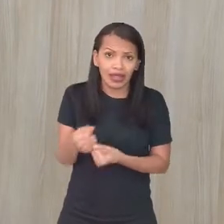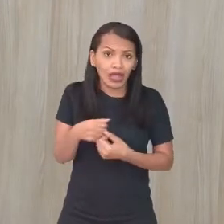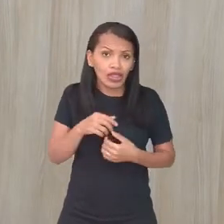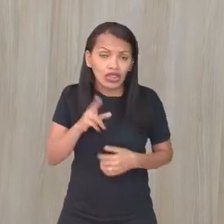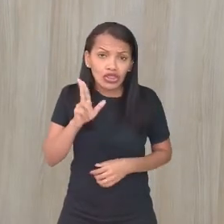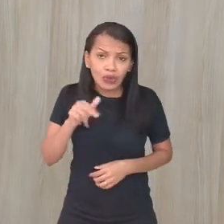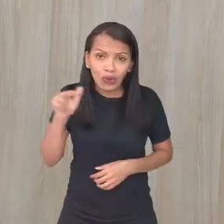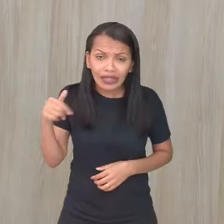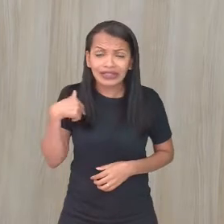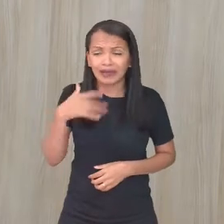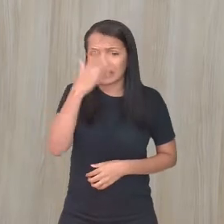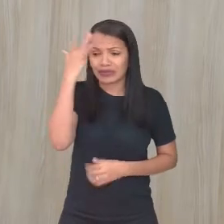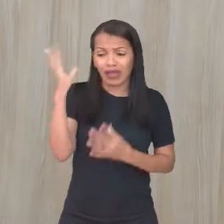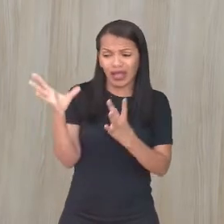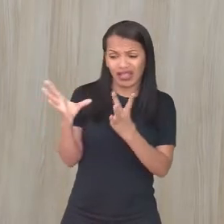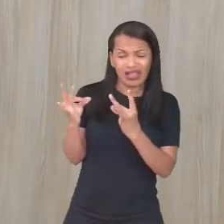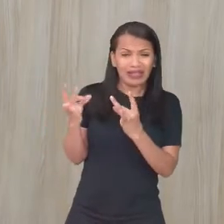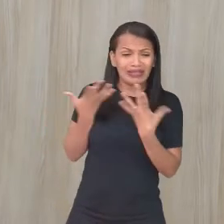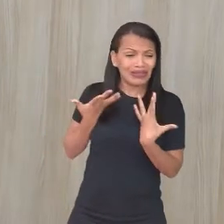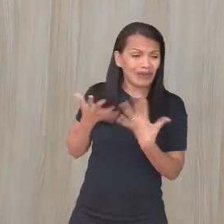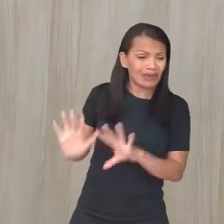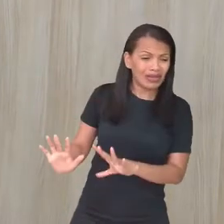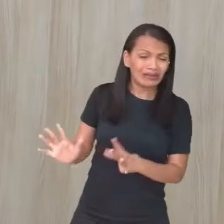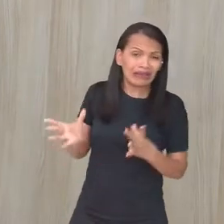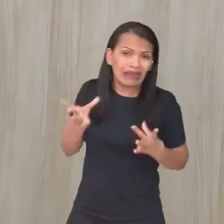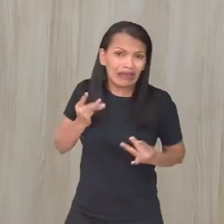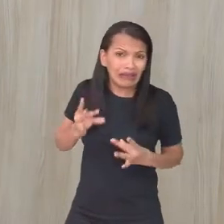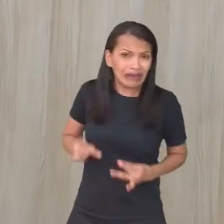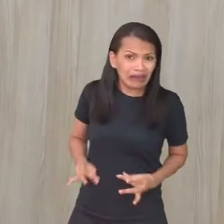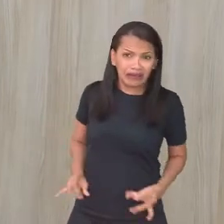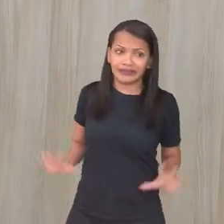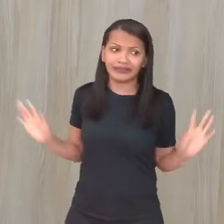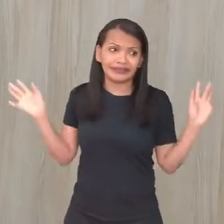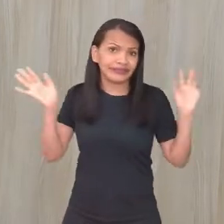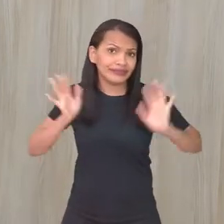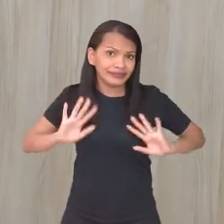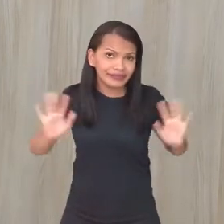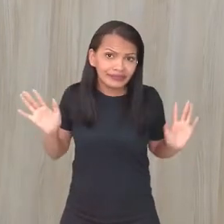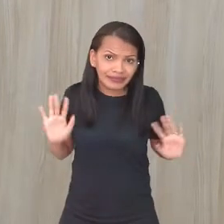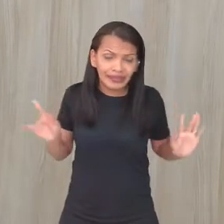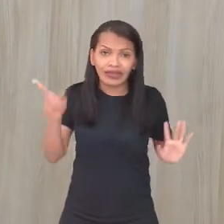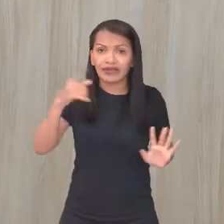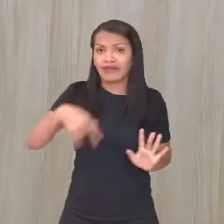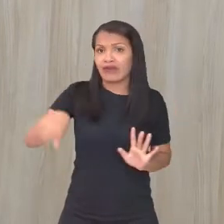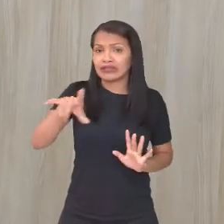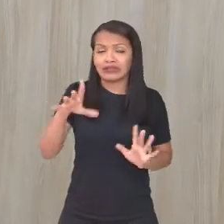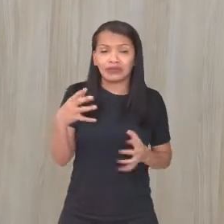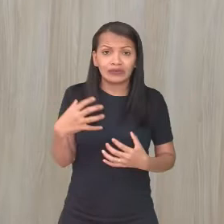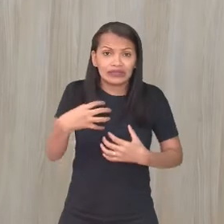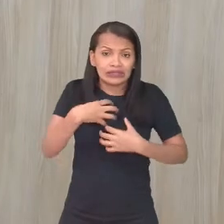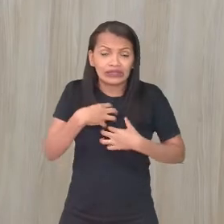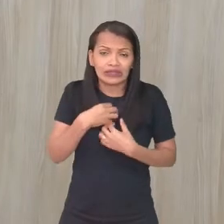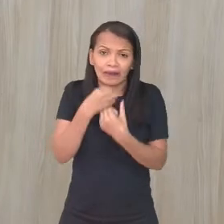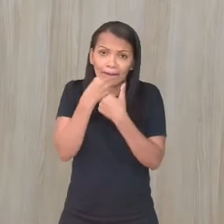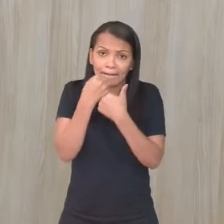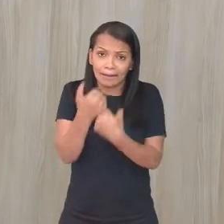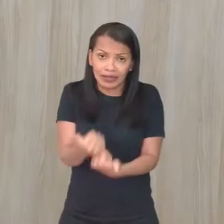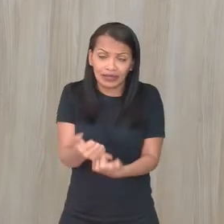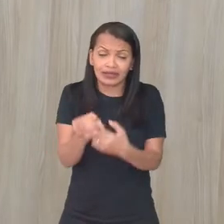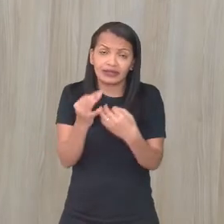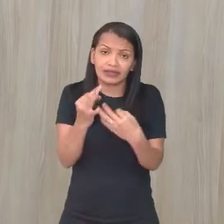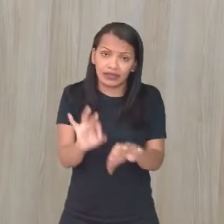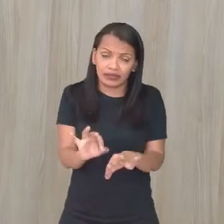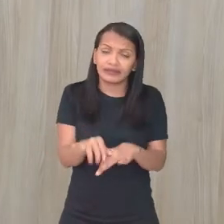permita que alguém toque no seu corpo de alguma forma em que você não se sinta confortável,